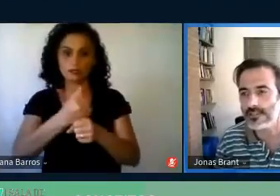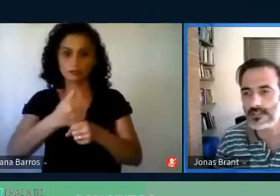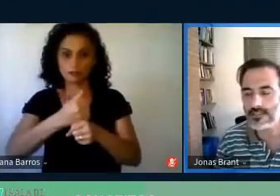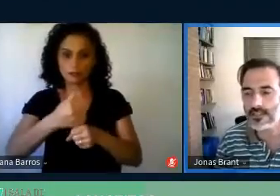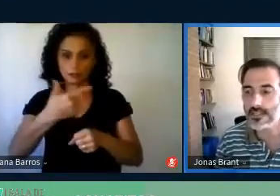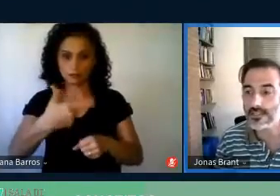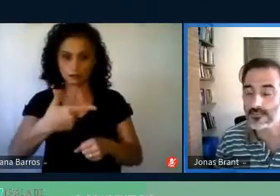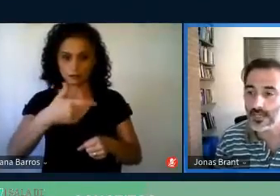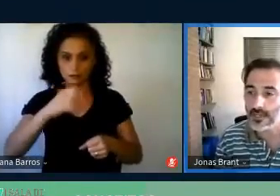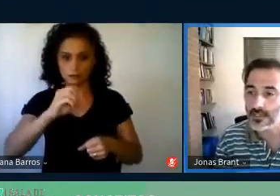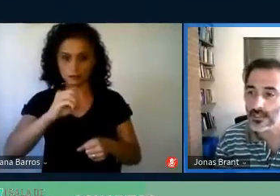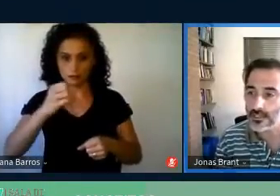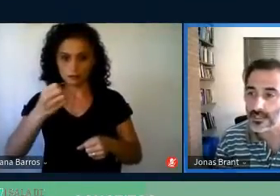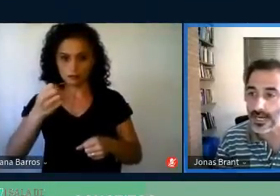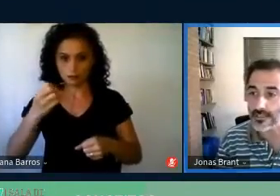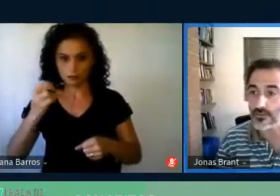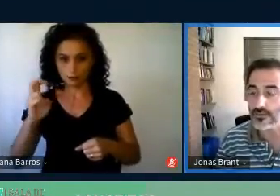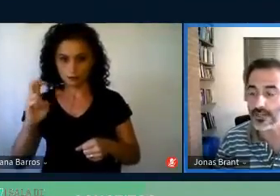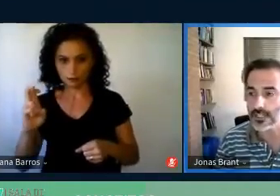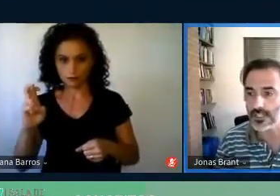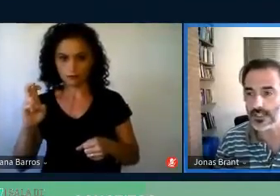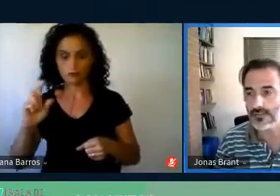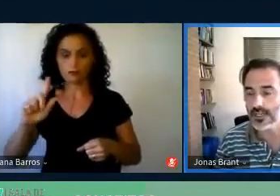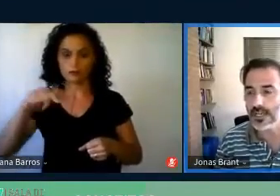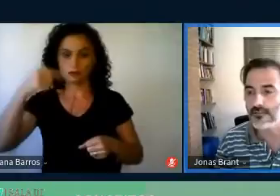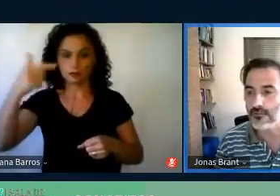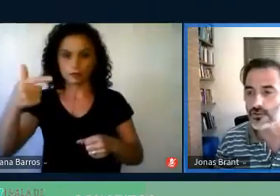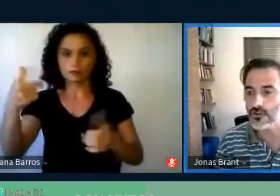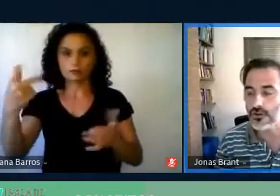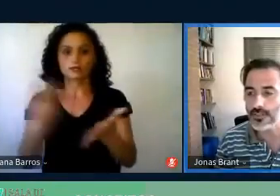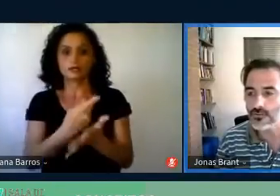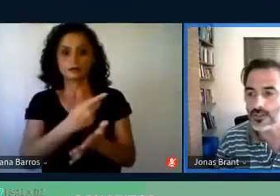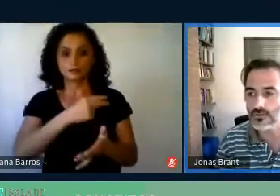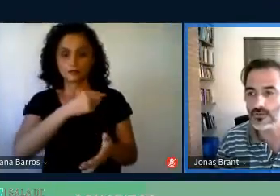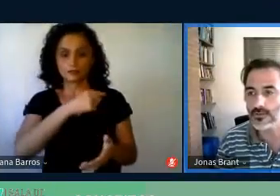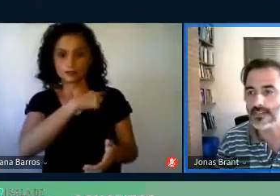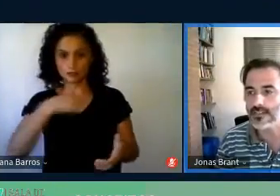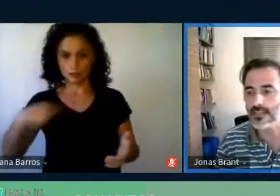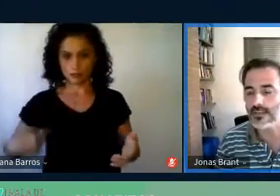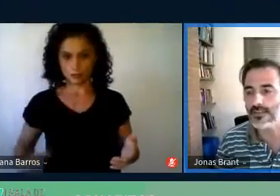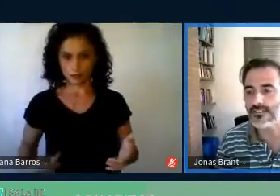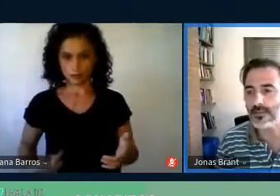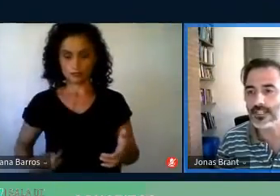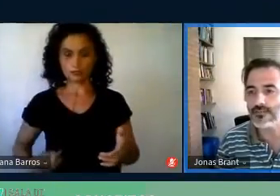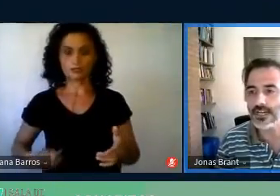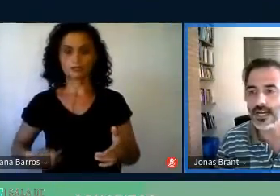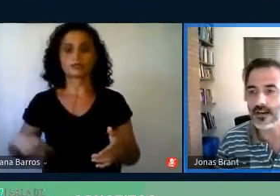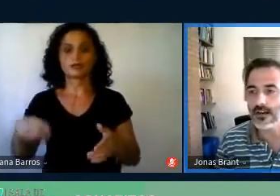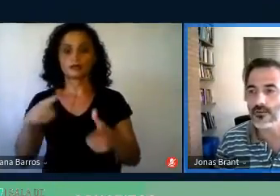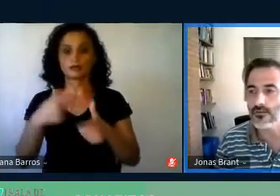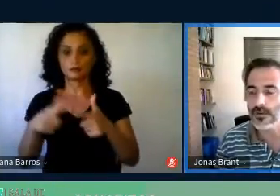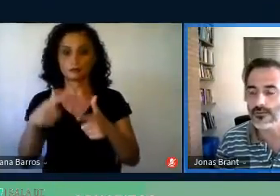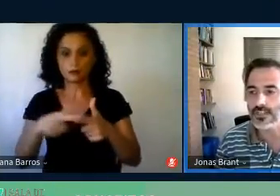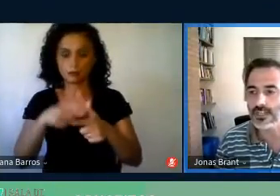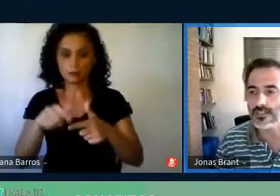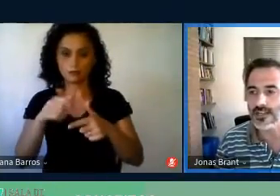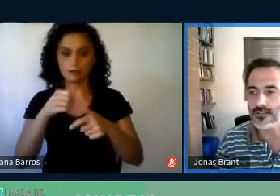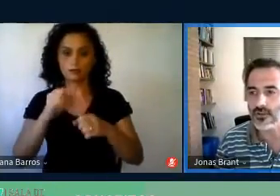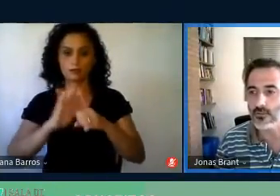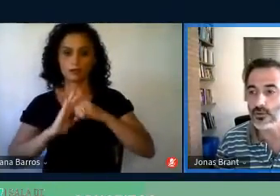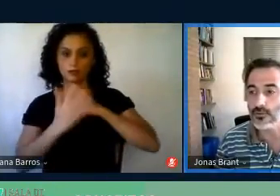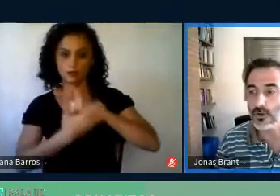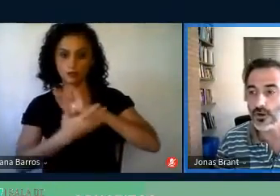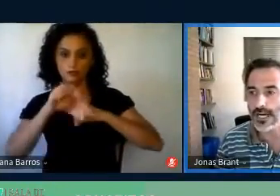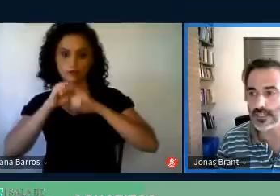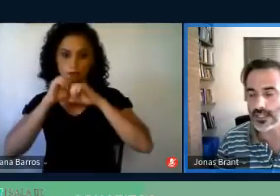epidemia de SARS que houve na China. Ele forçou uma discussão dos países de que não dava para a gente ficar com uma vigilância